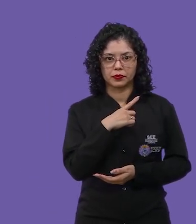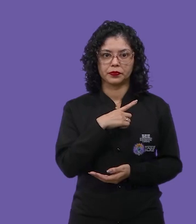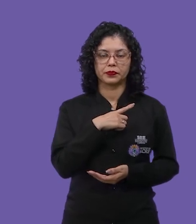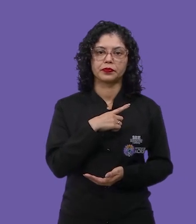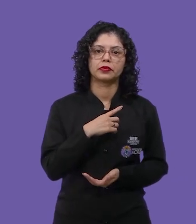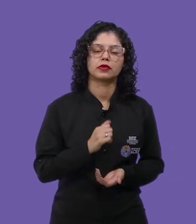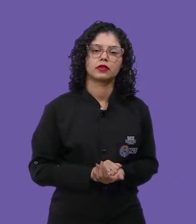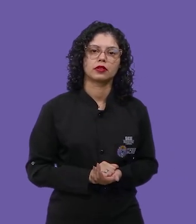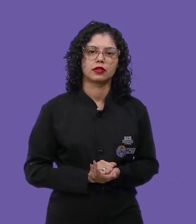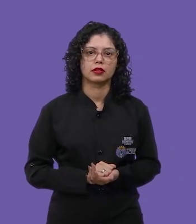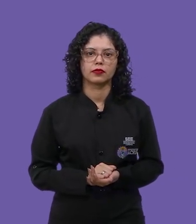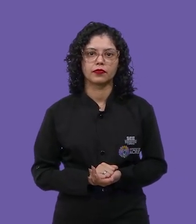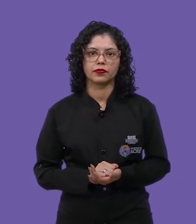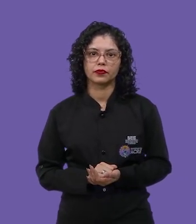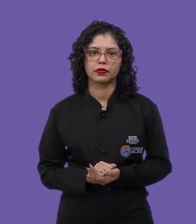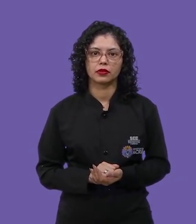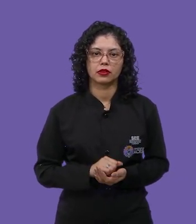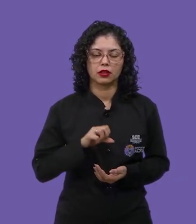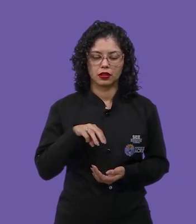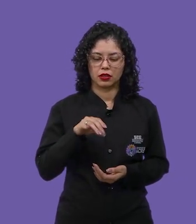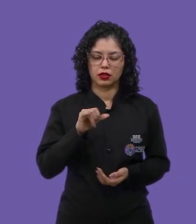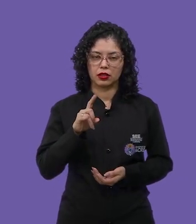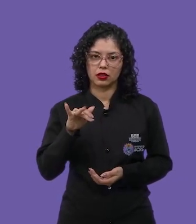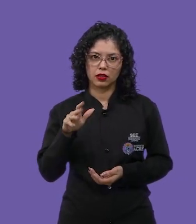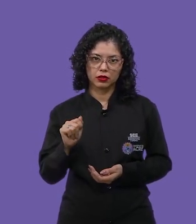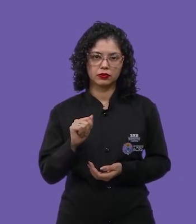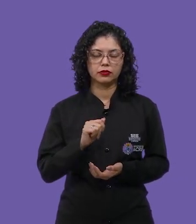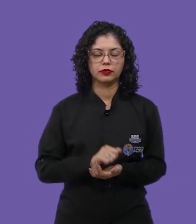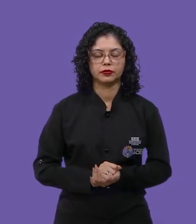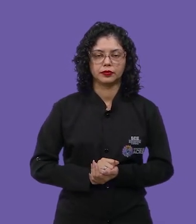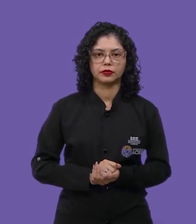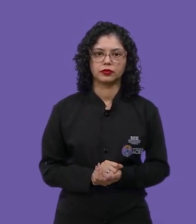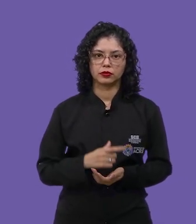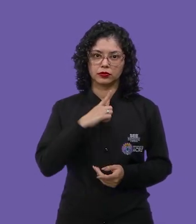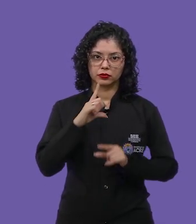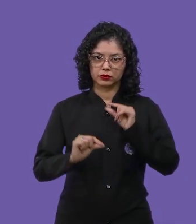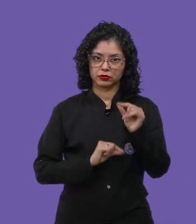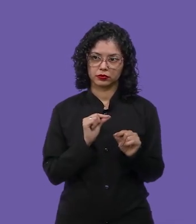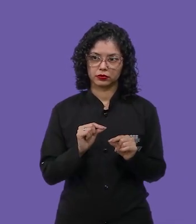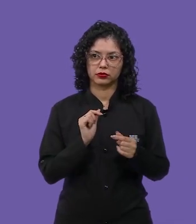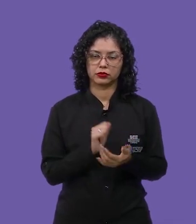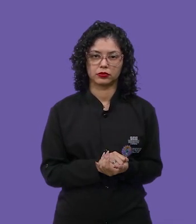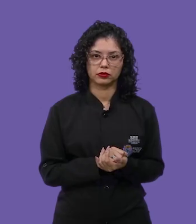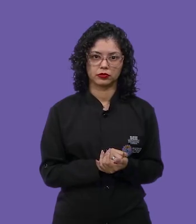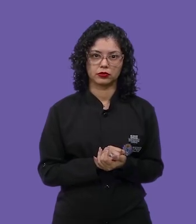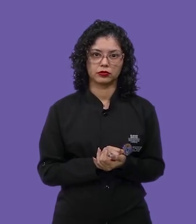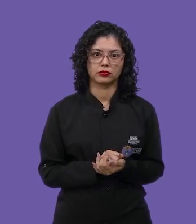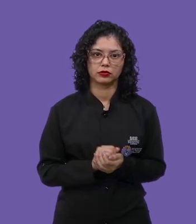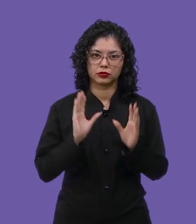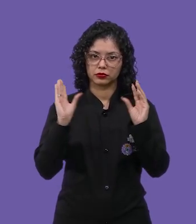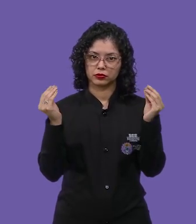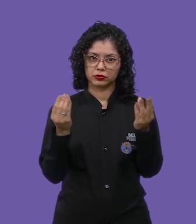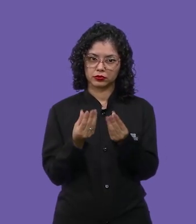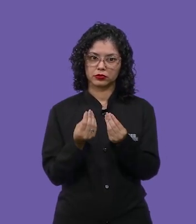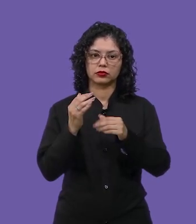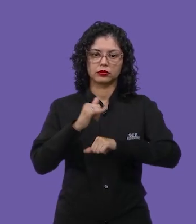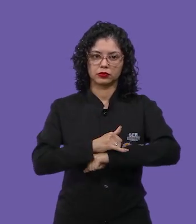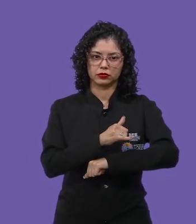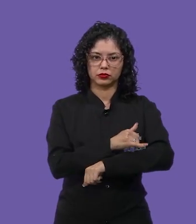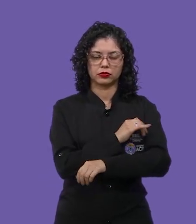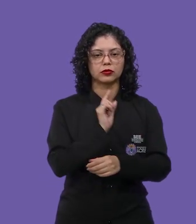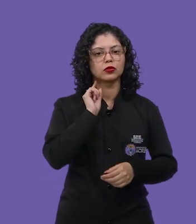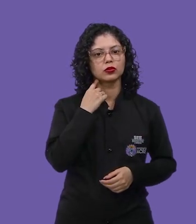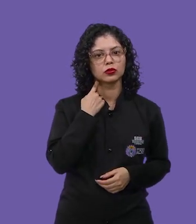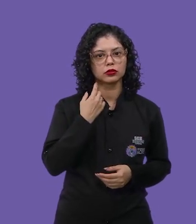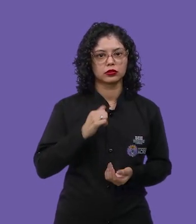aqui uma micela, a gente vai formar uma micelo, e aqui tem o quê? Tem uma substância gordurosa, uma sujeira